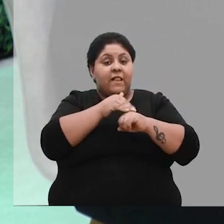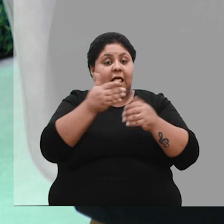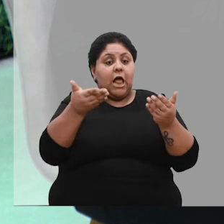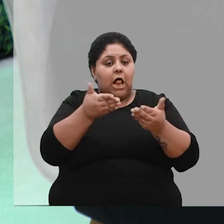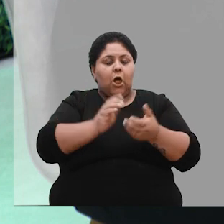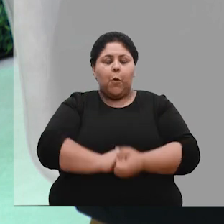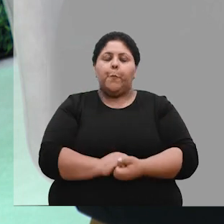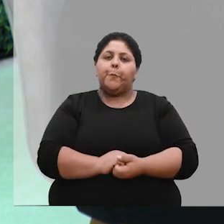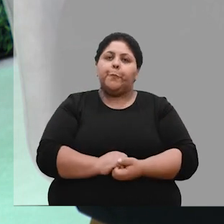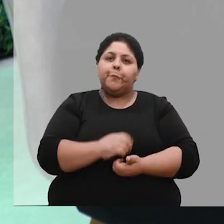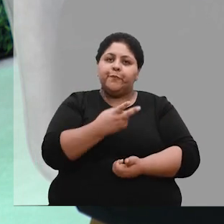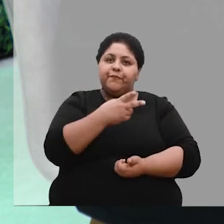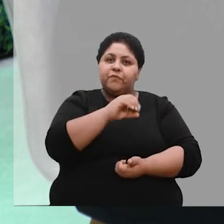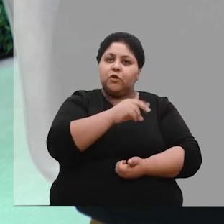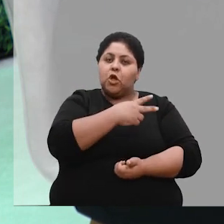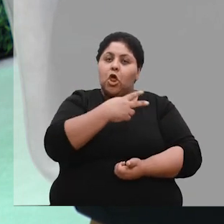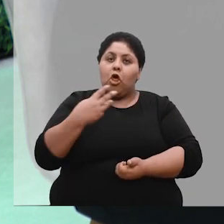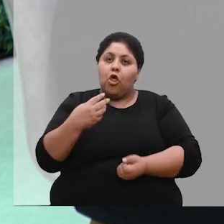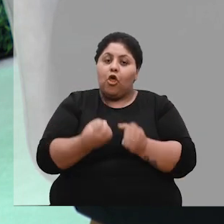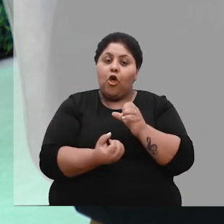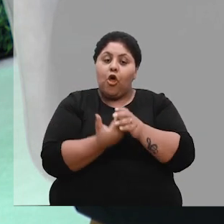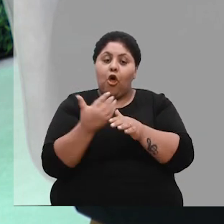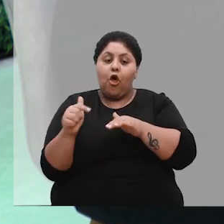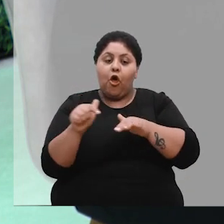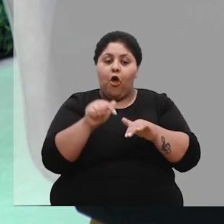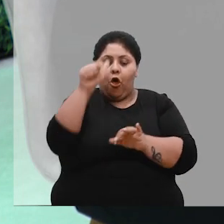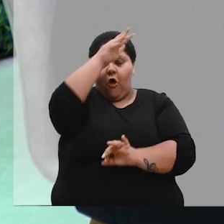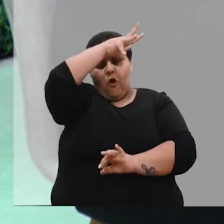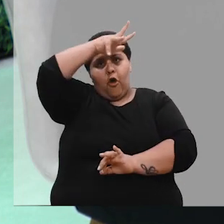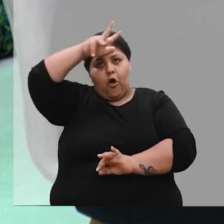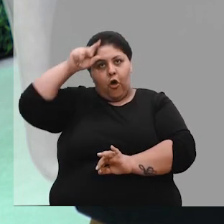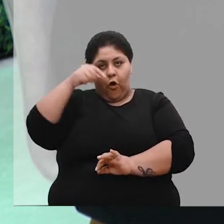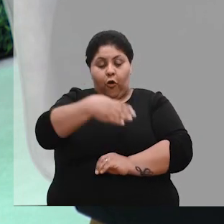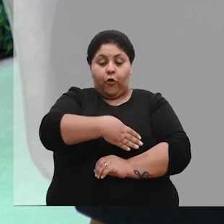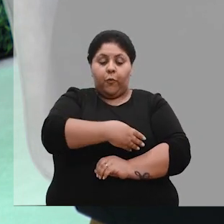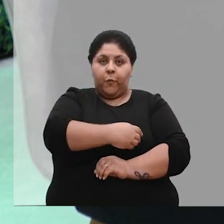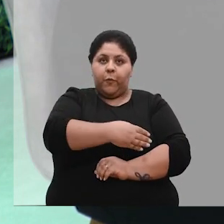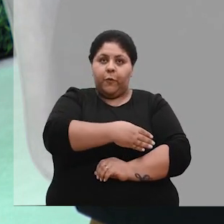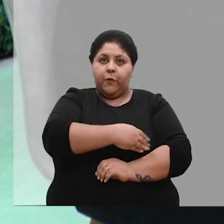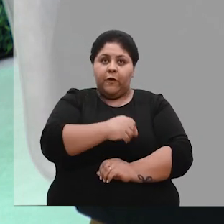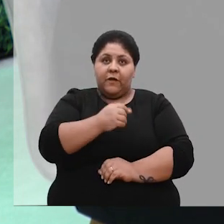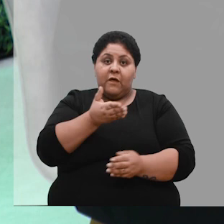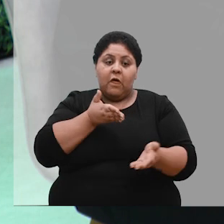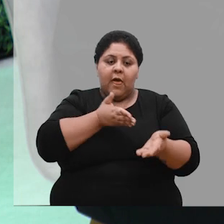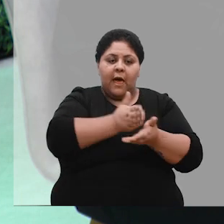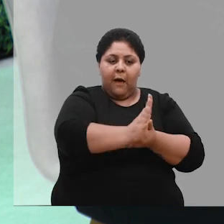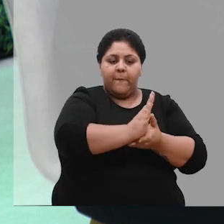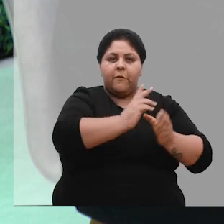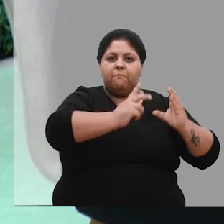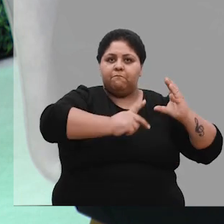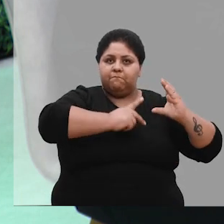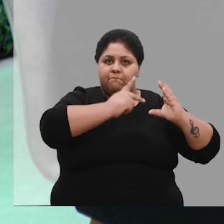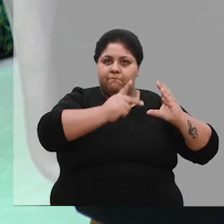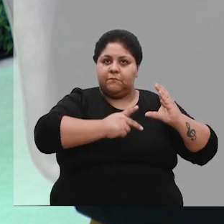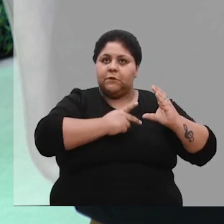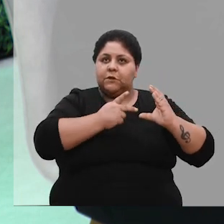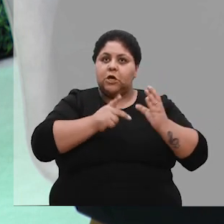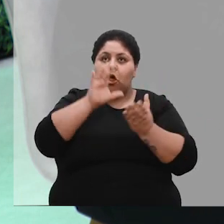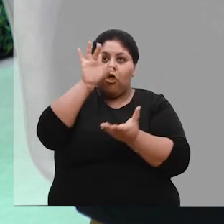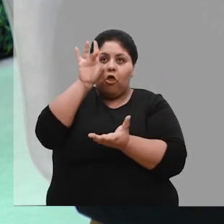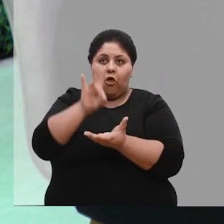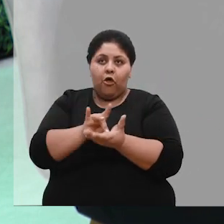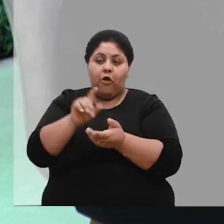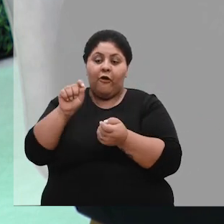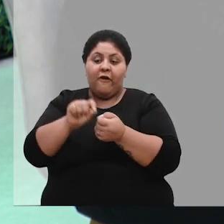de conversa. Você, em 2023, criou a Semana Municipal do Aleitamento Materno, aprovado na Câmara de